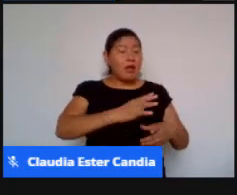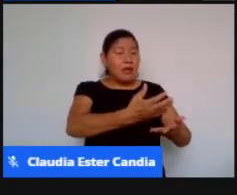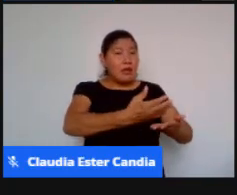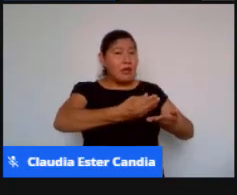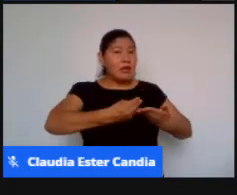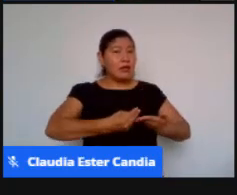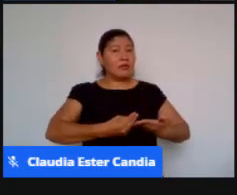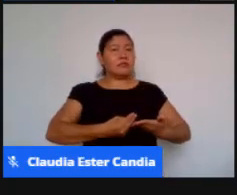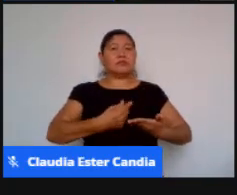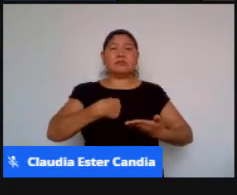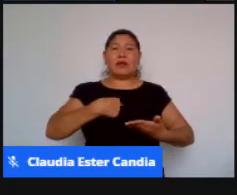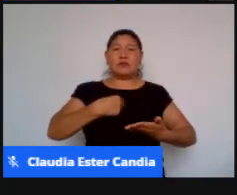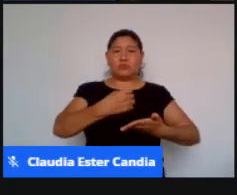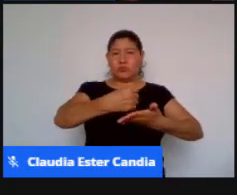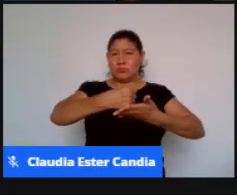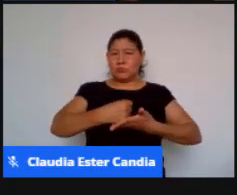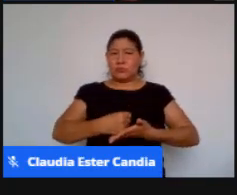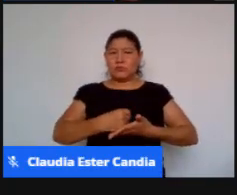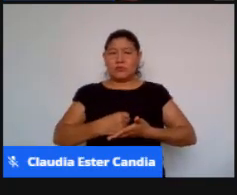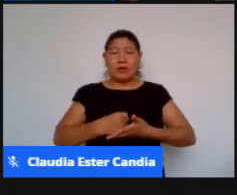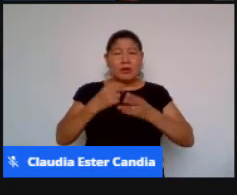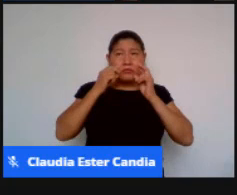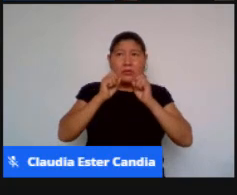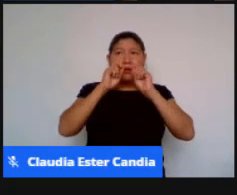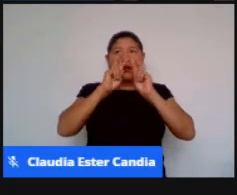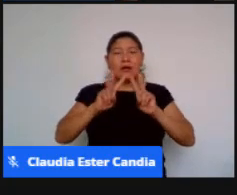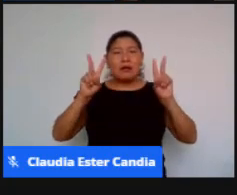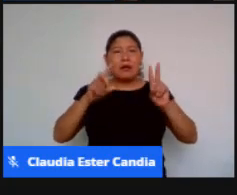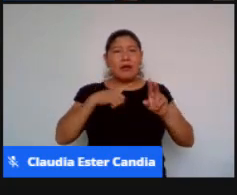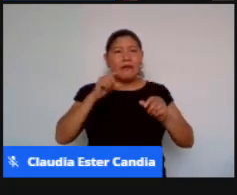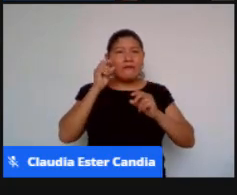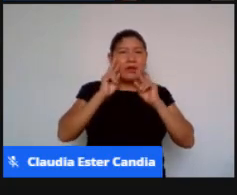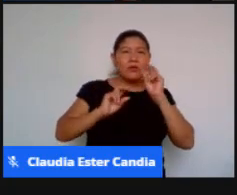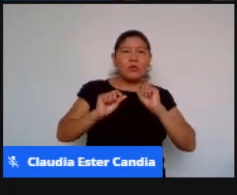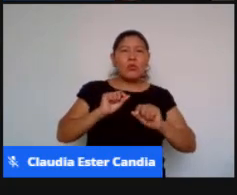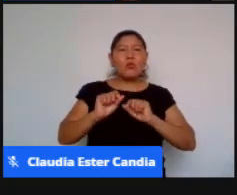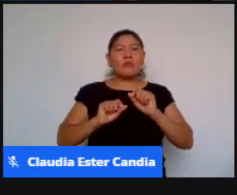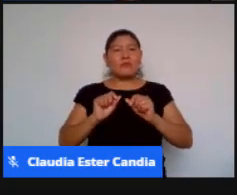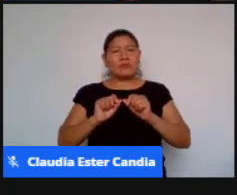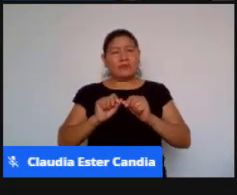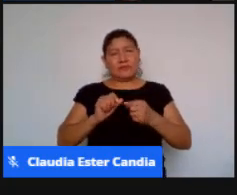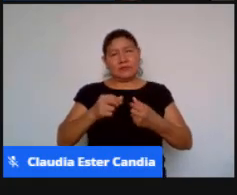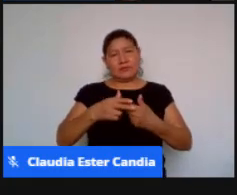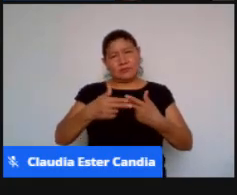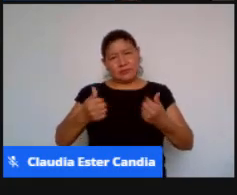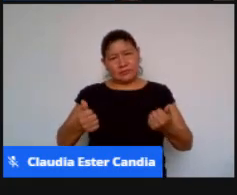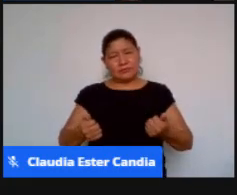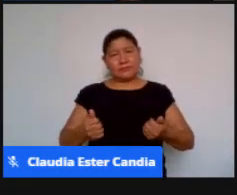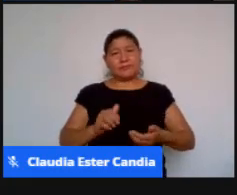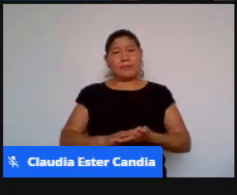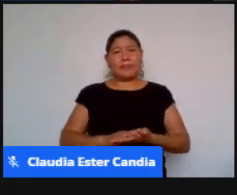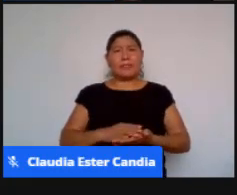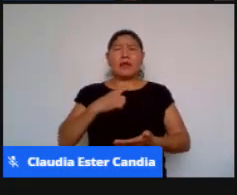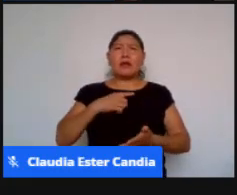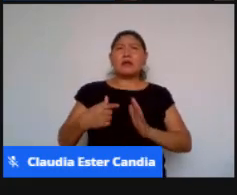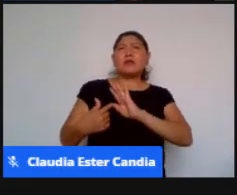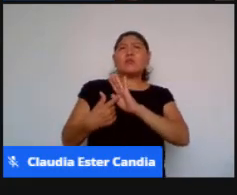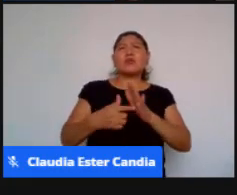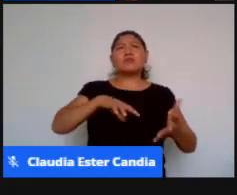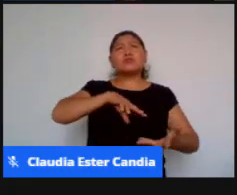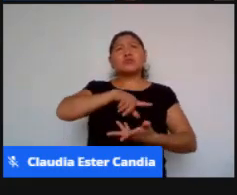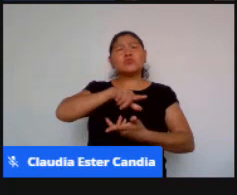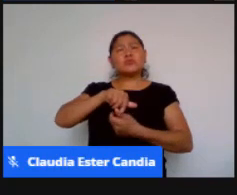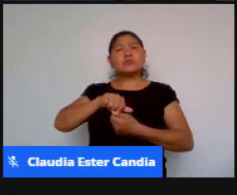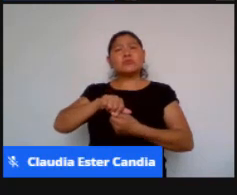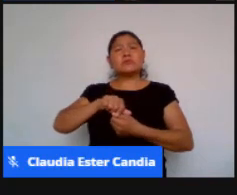está posto. Mas, devido aí às condições, né, que o mundo nos trouxe, né, a